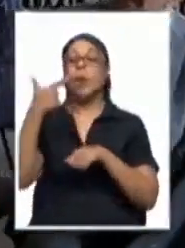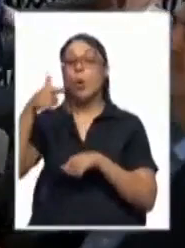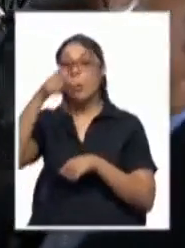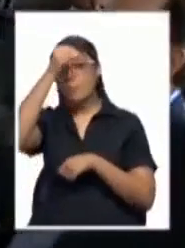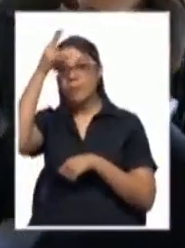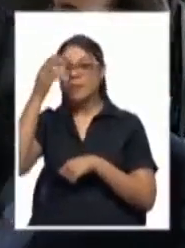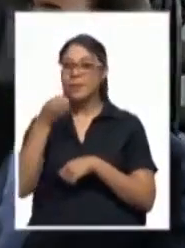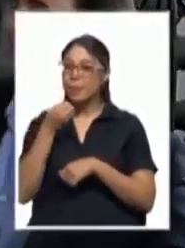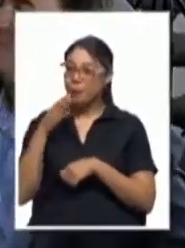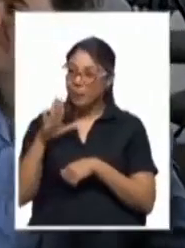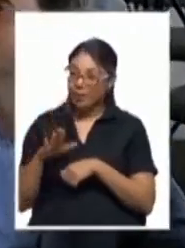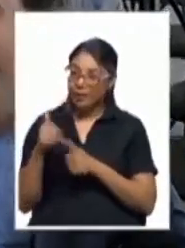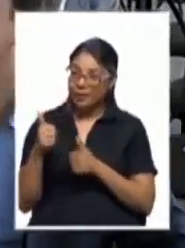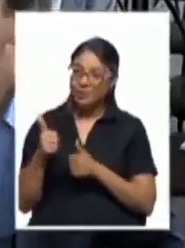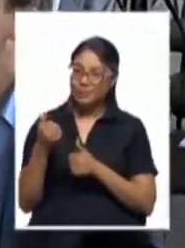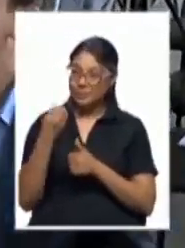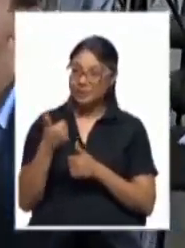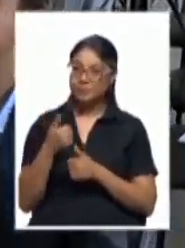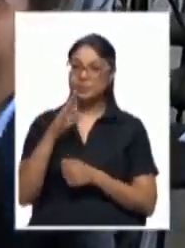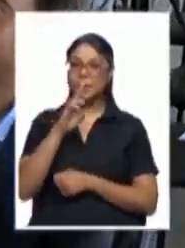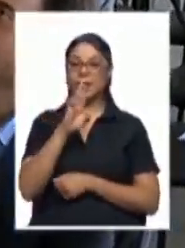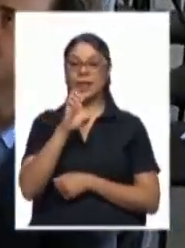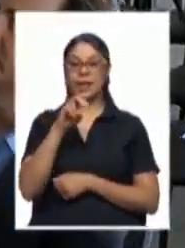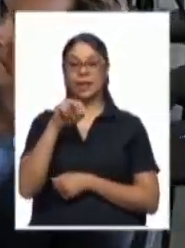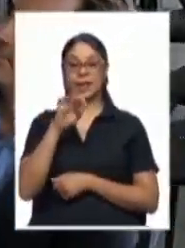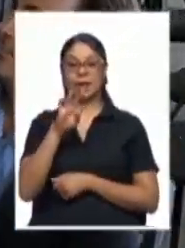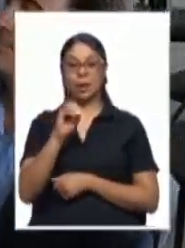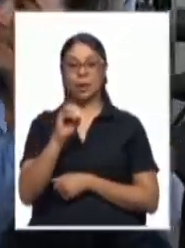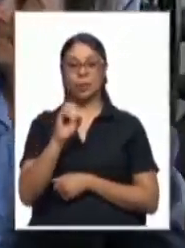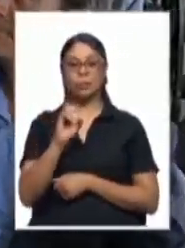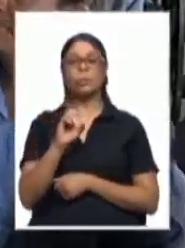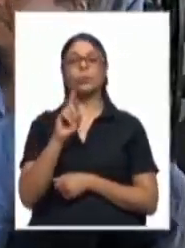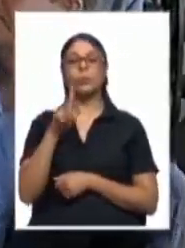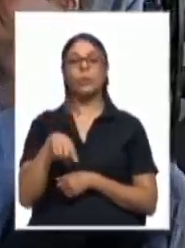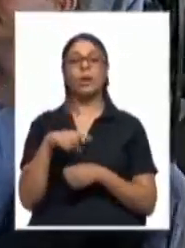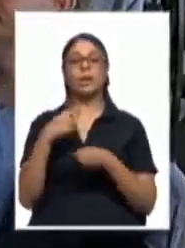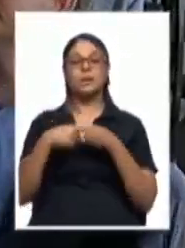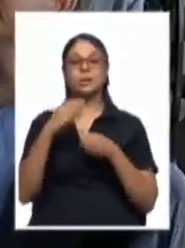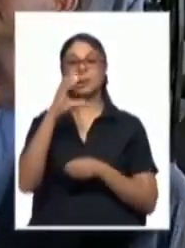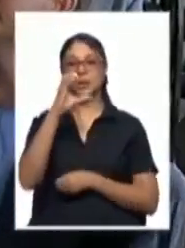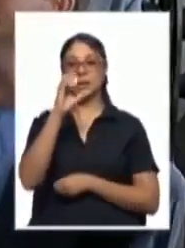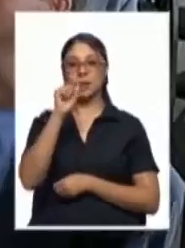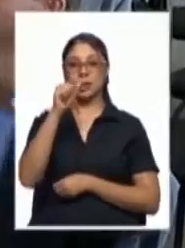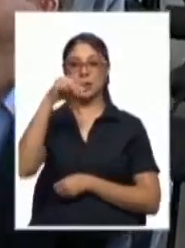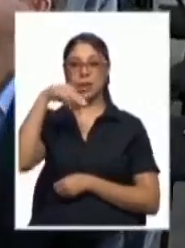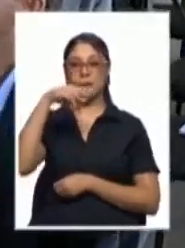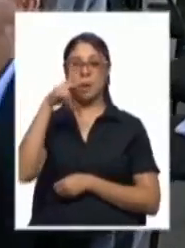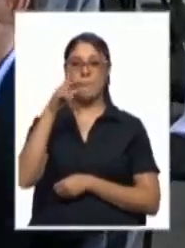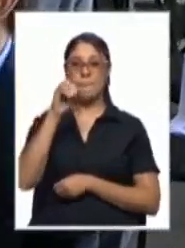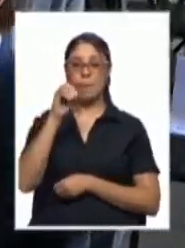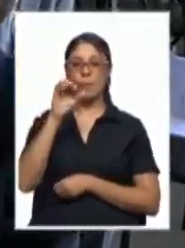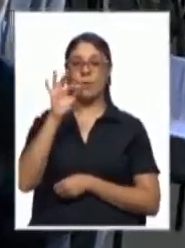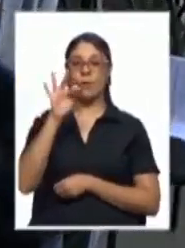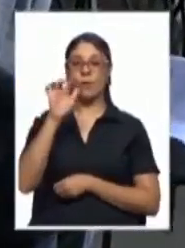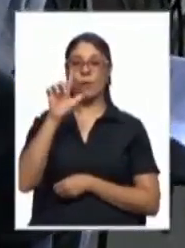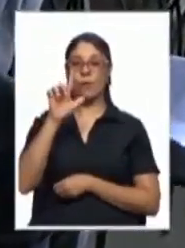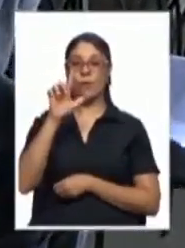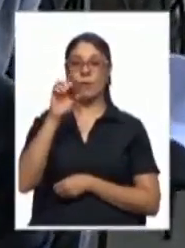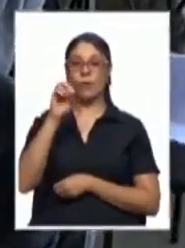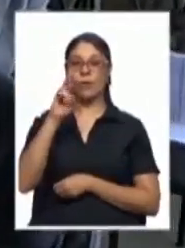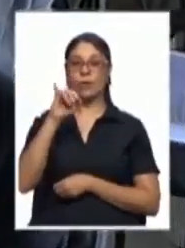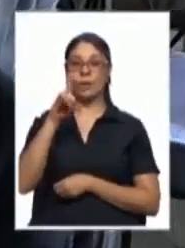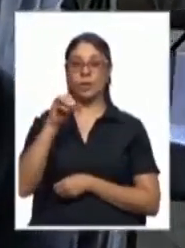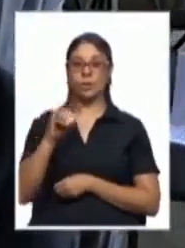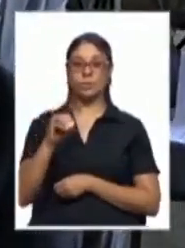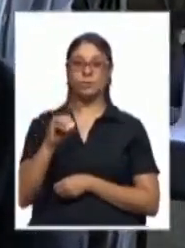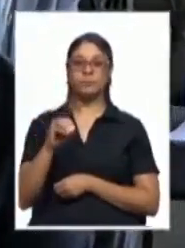Boa tarde. Tudo bem? Renato Soares, do município de Campo Florido, que fica na região do... Até pegar uma... No